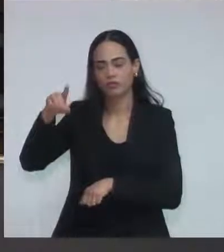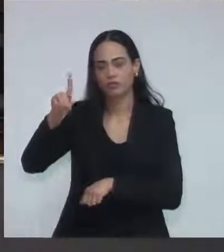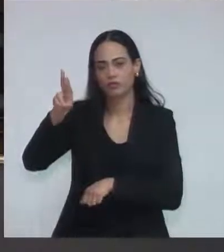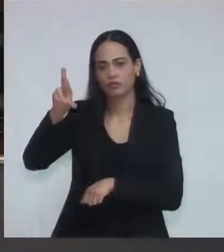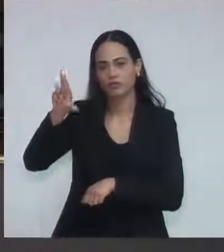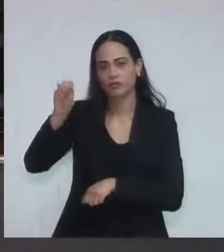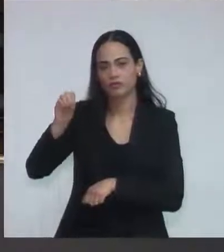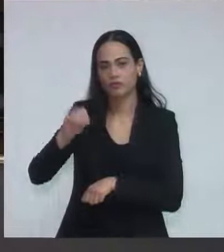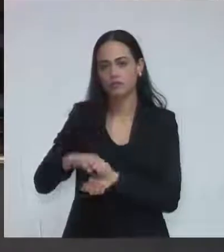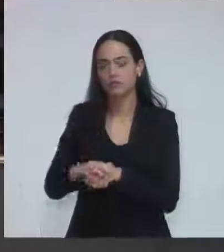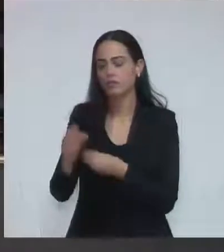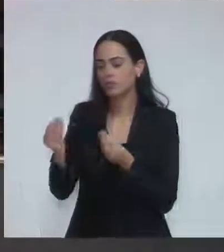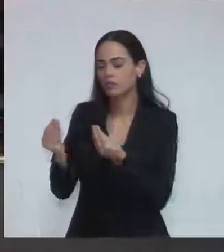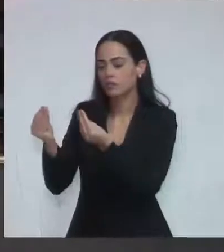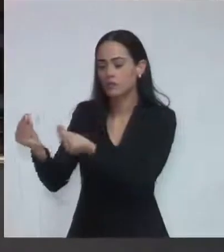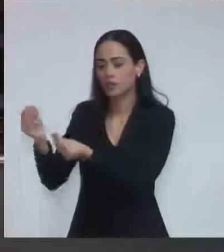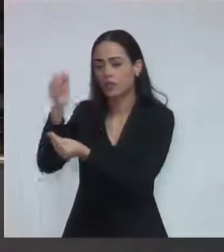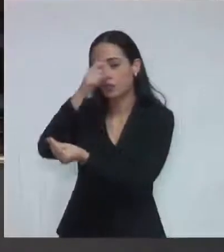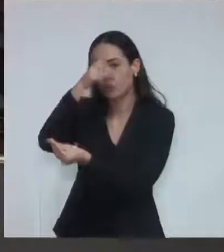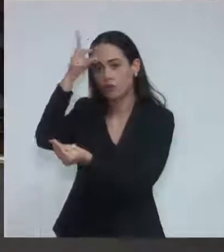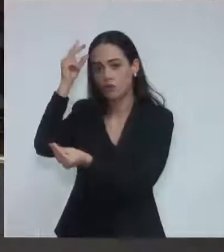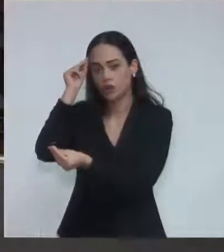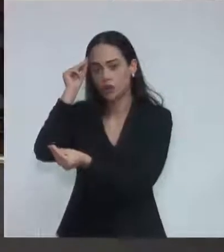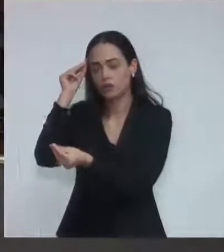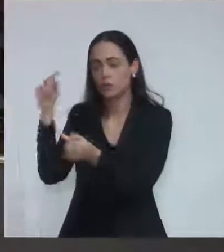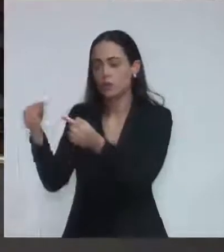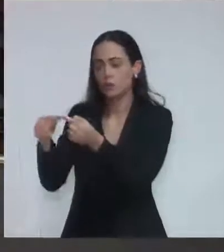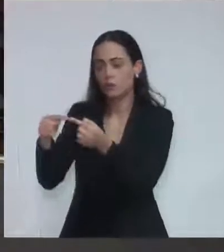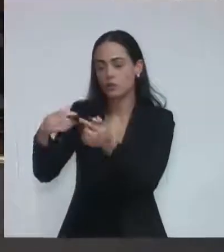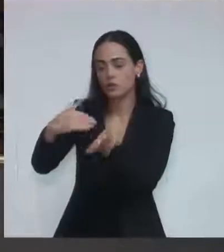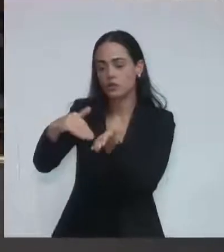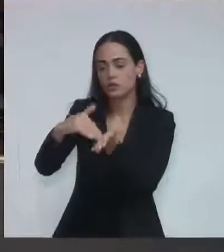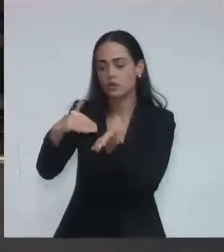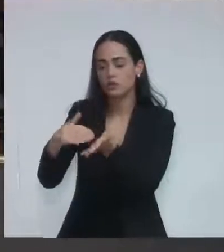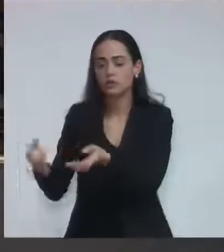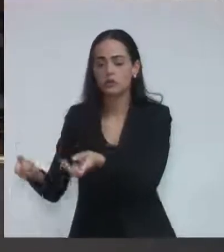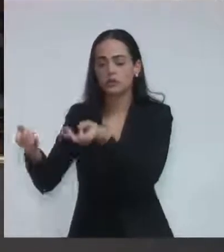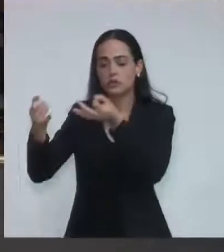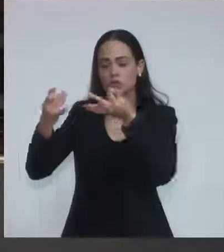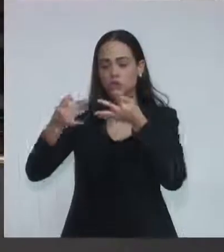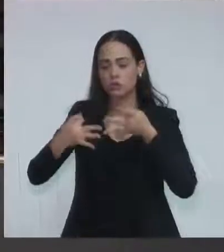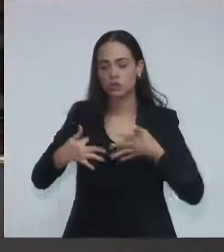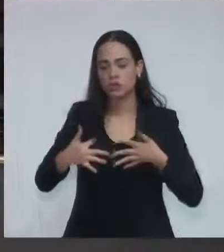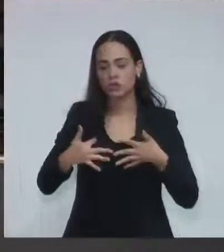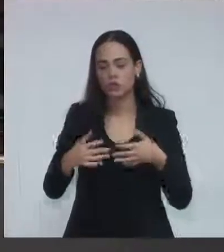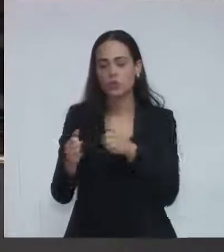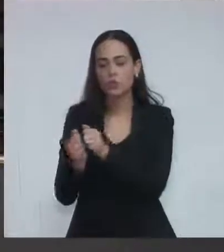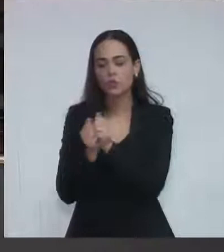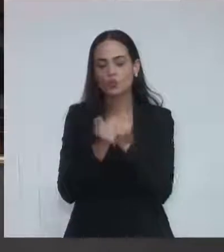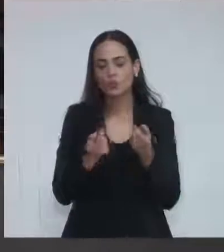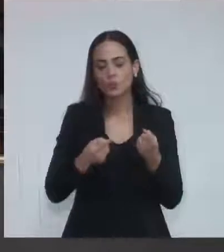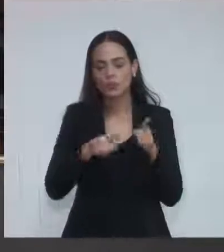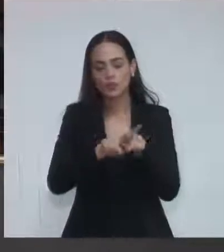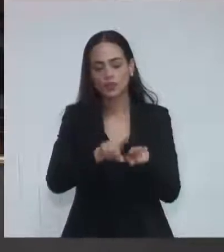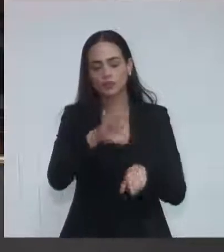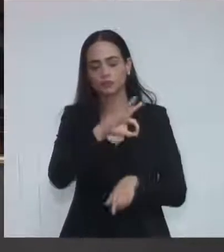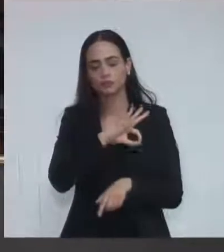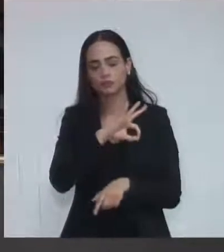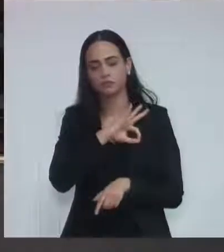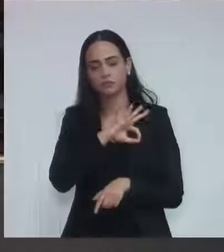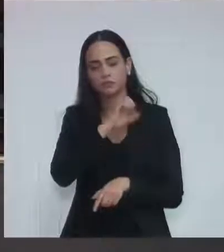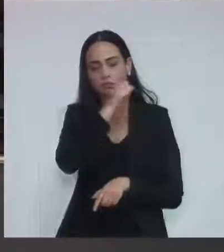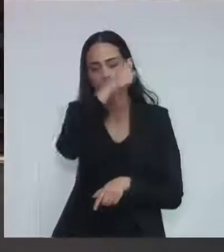oficial do senhor prefeito municipal, que através da secretaria competente nos preste informações junto à Polícia Municipal referente ao histórico de práticas